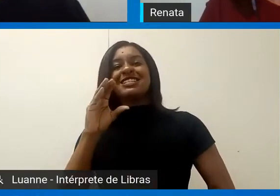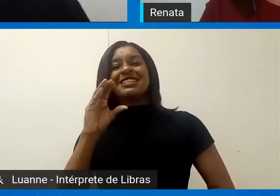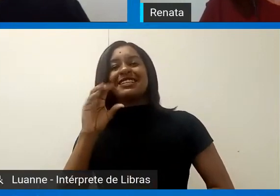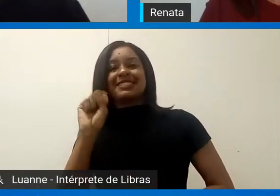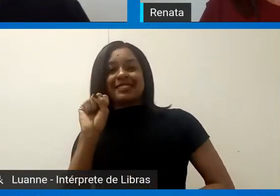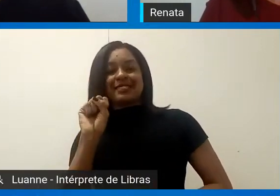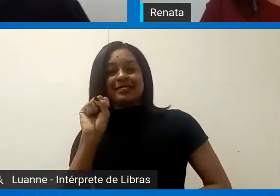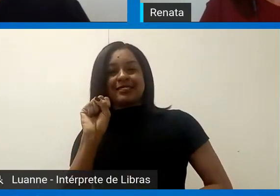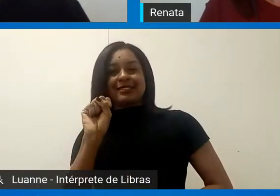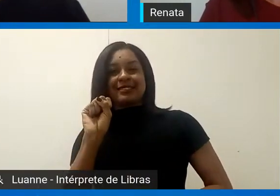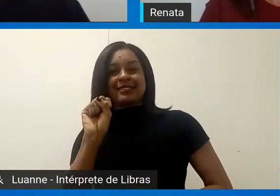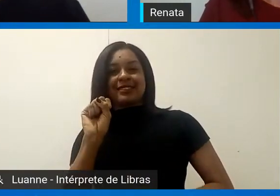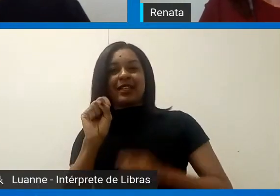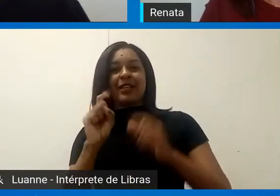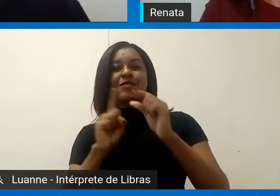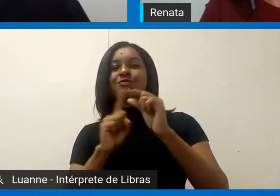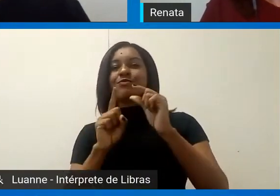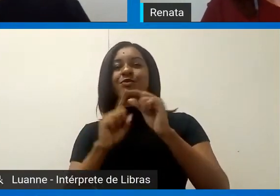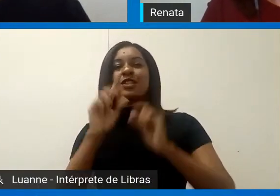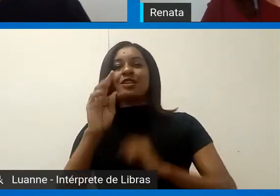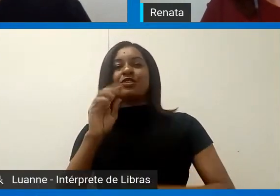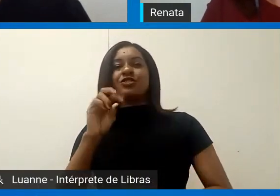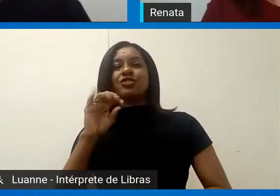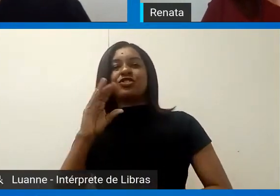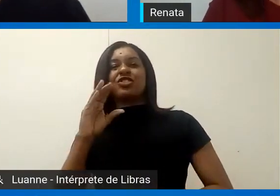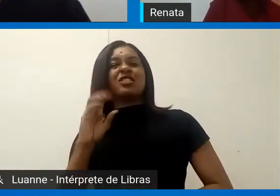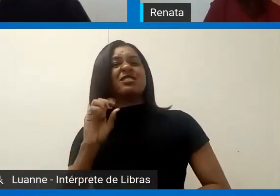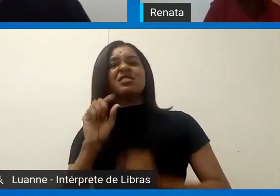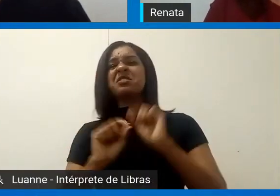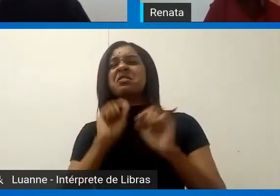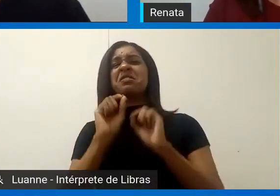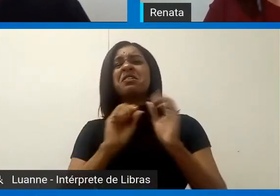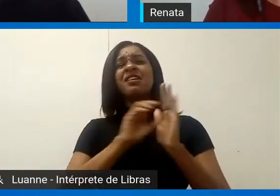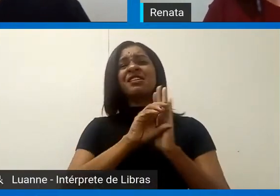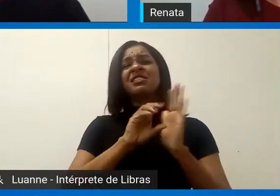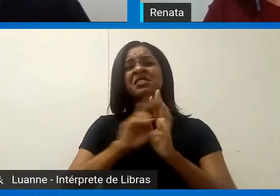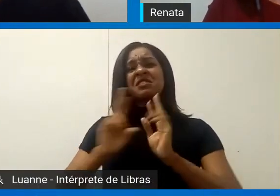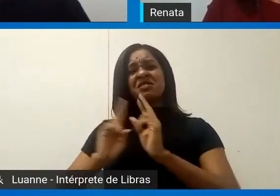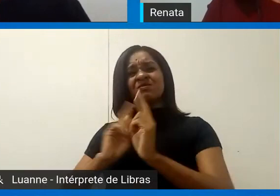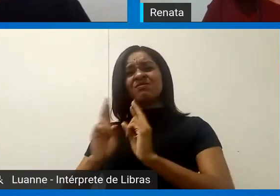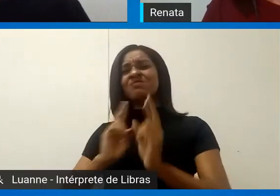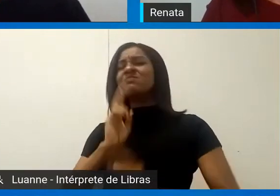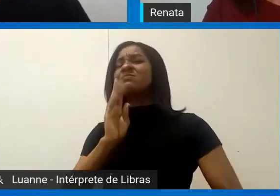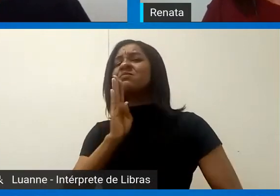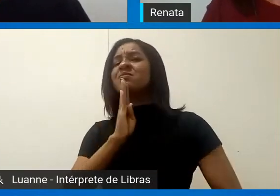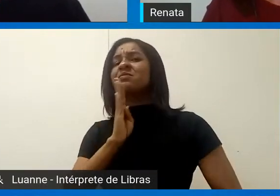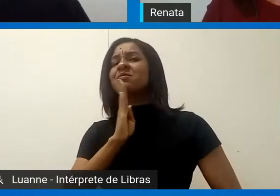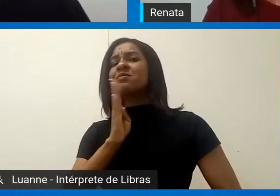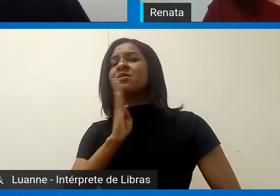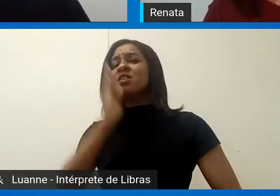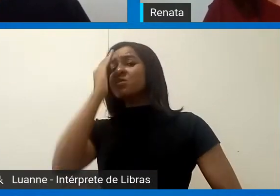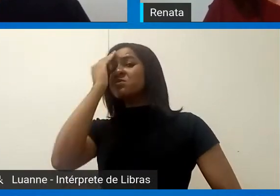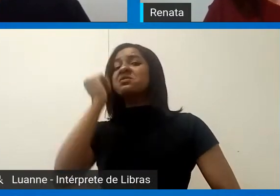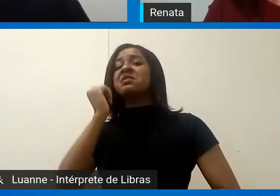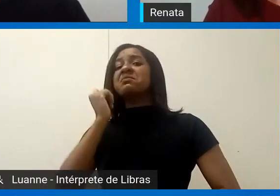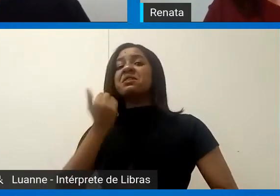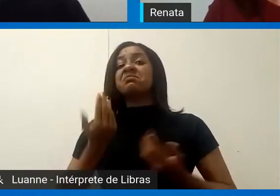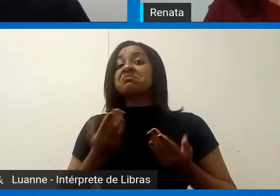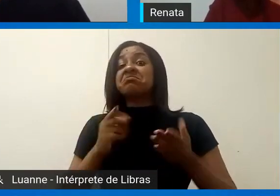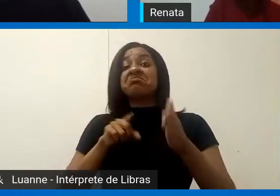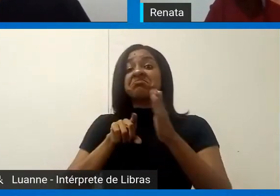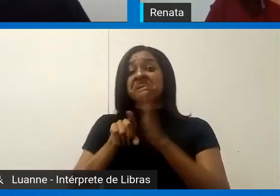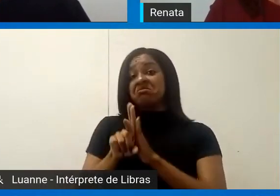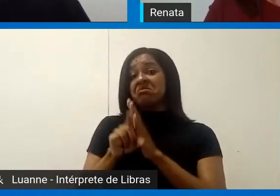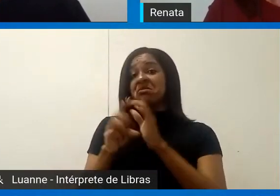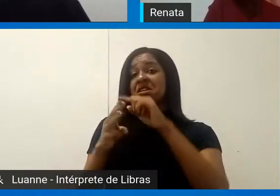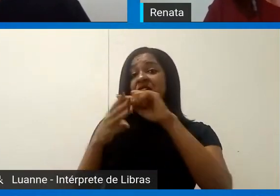esse conceito na relação com conhecimento e consequentemente como saber uma pergunta imprescindível aqui